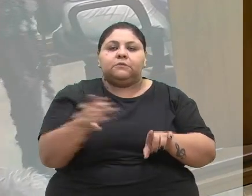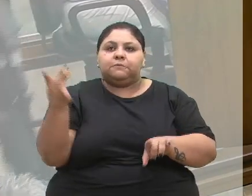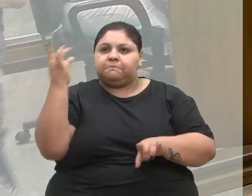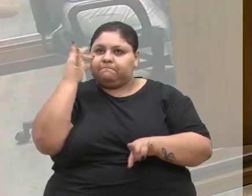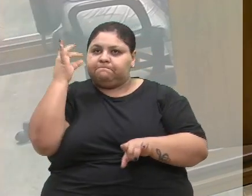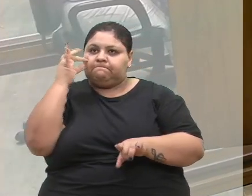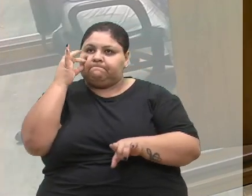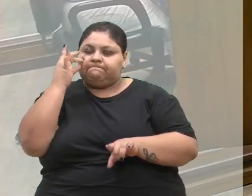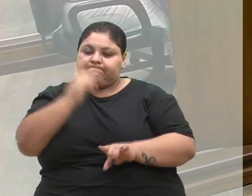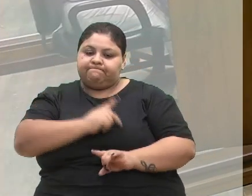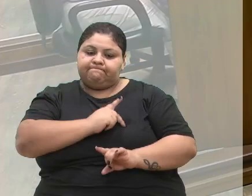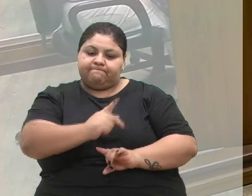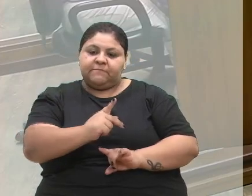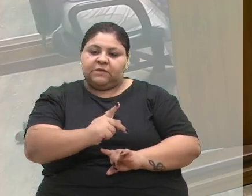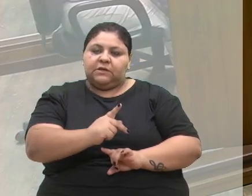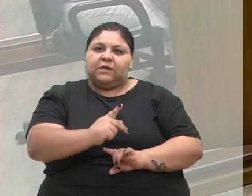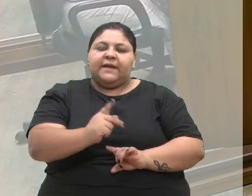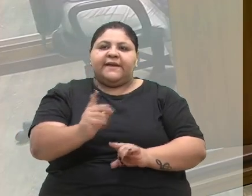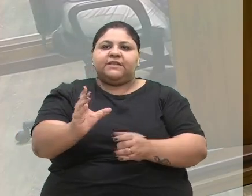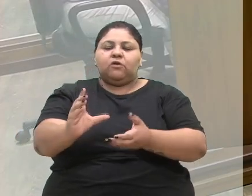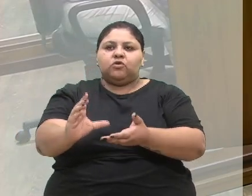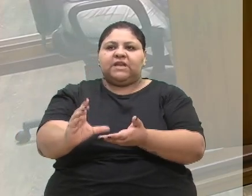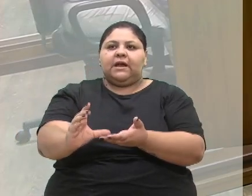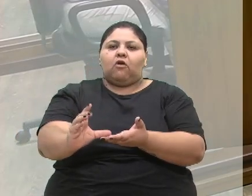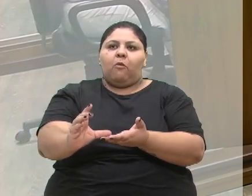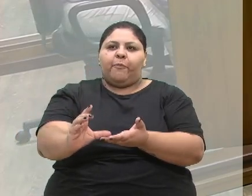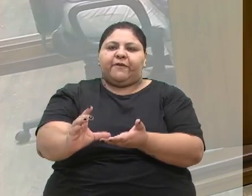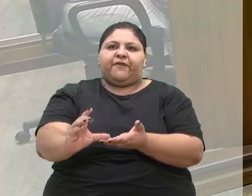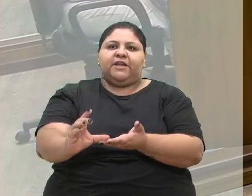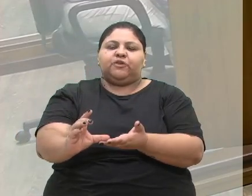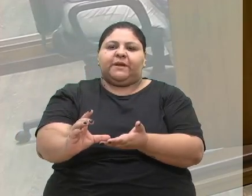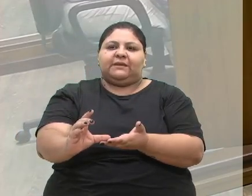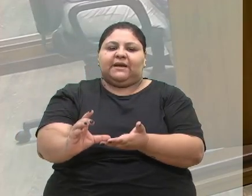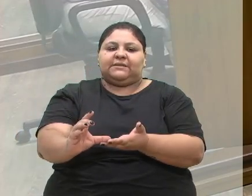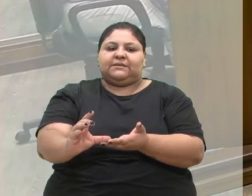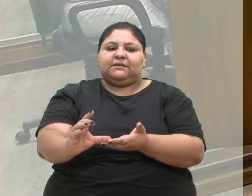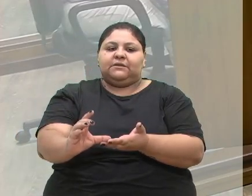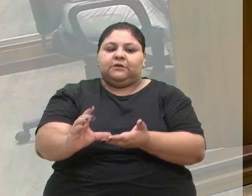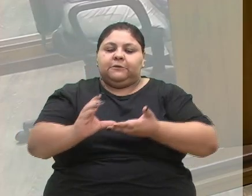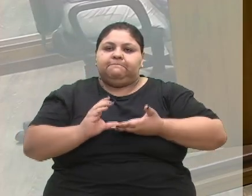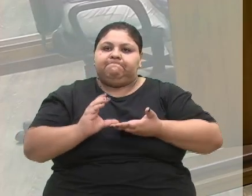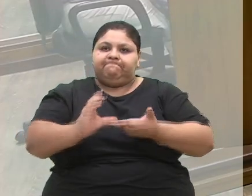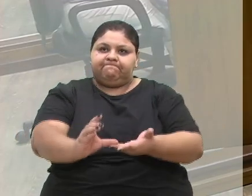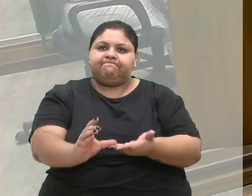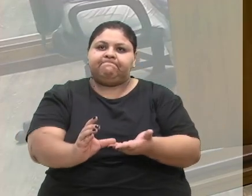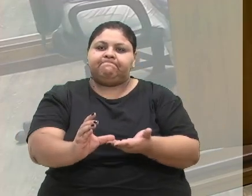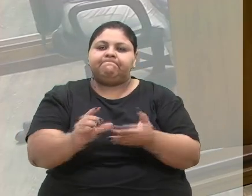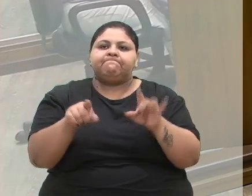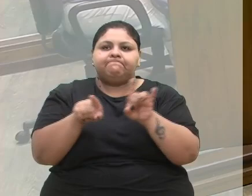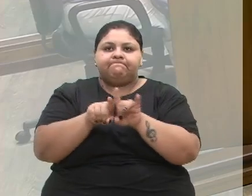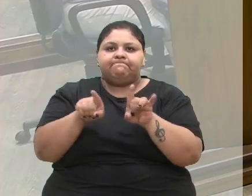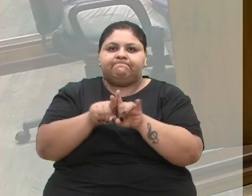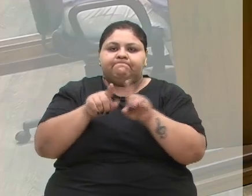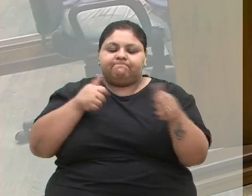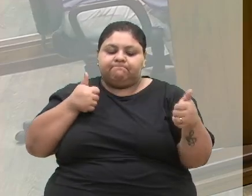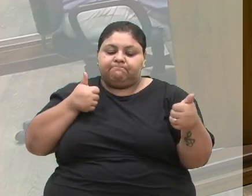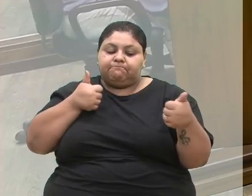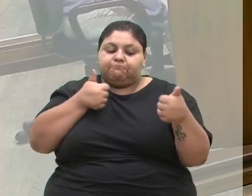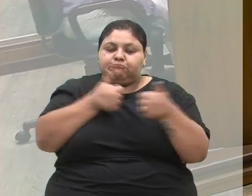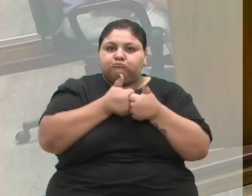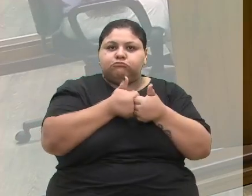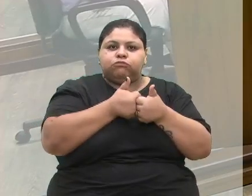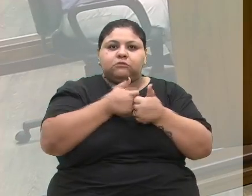do Conselho Regional de Odontologia em 10 de julho, para falar da classe, da aproximação